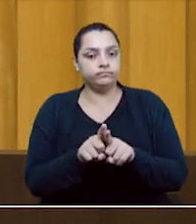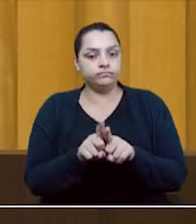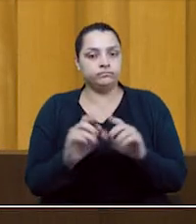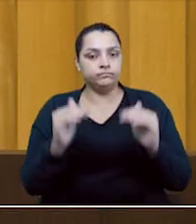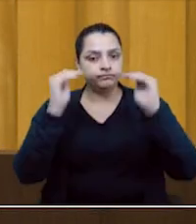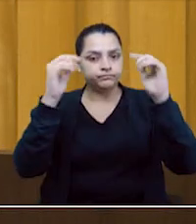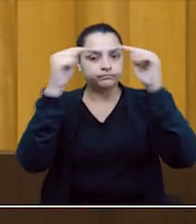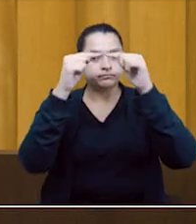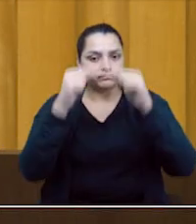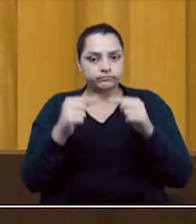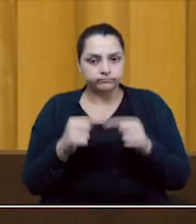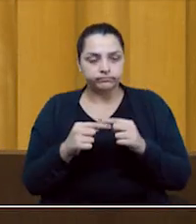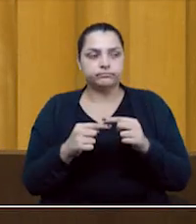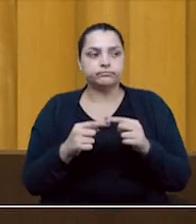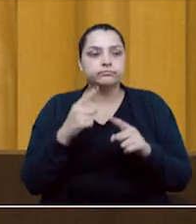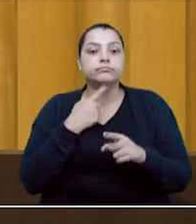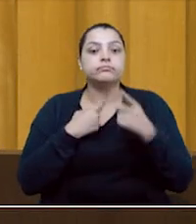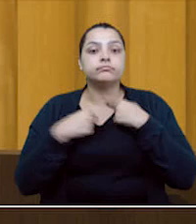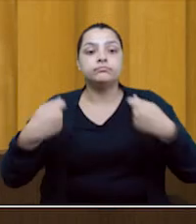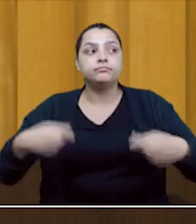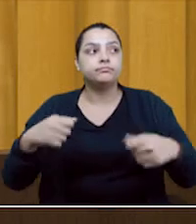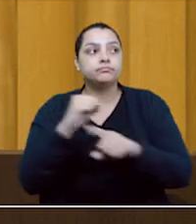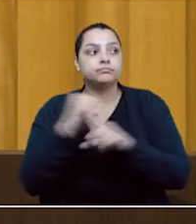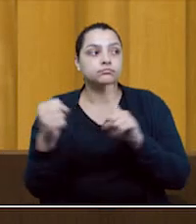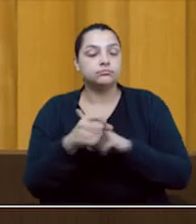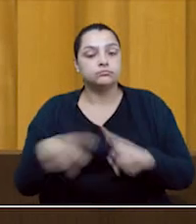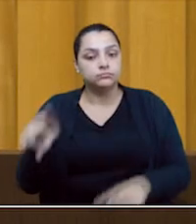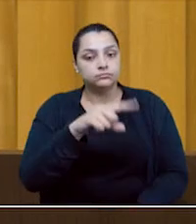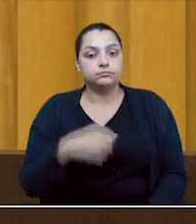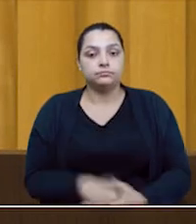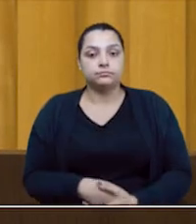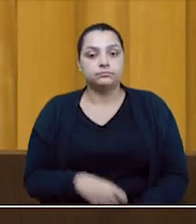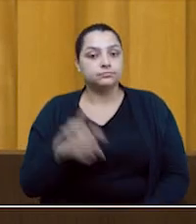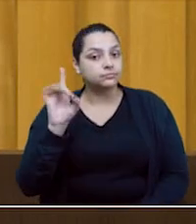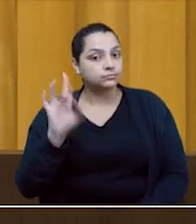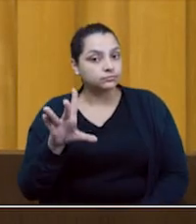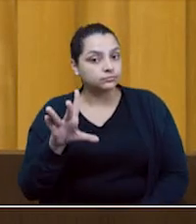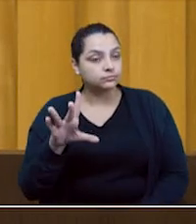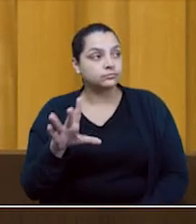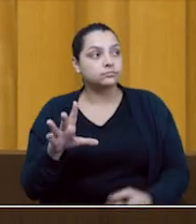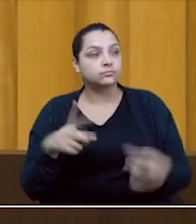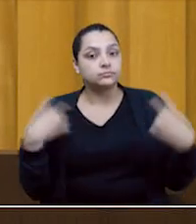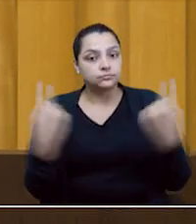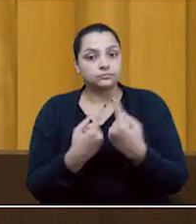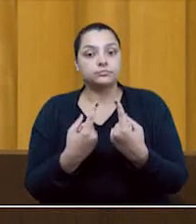com os anseios da sociedade, porque só assim faremos jus